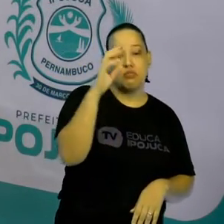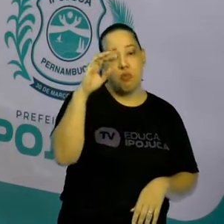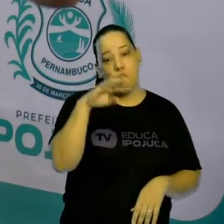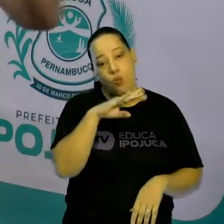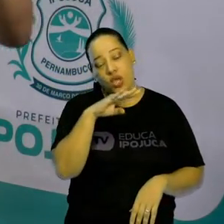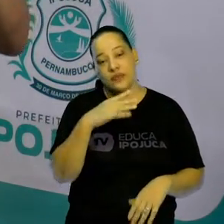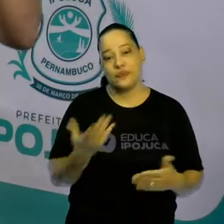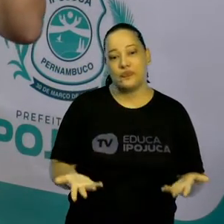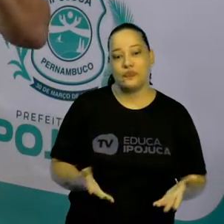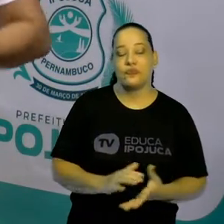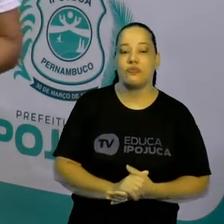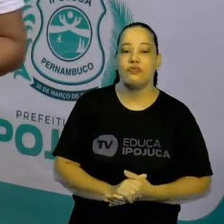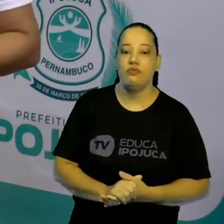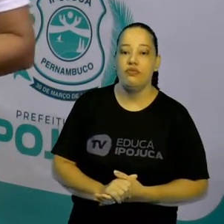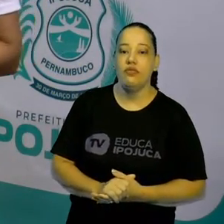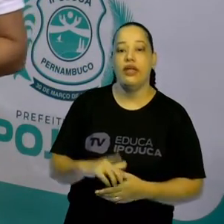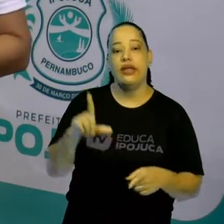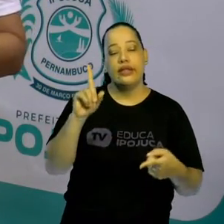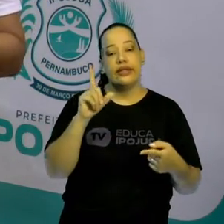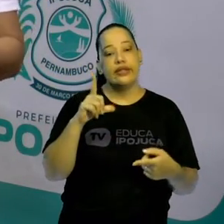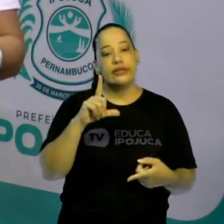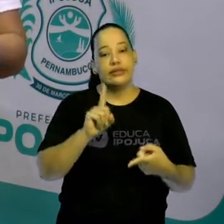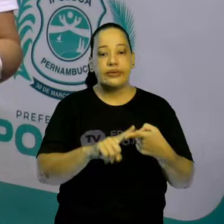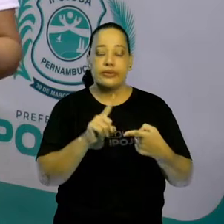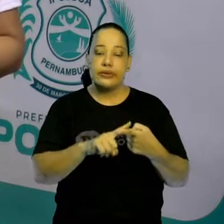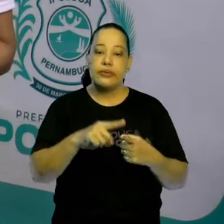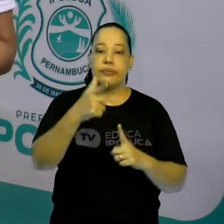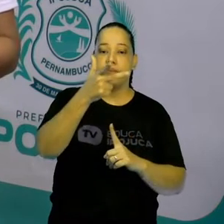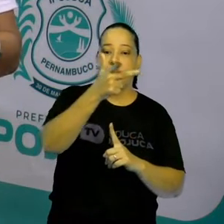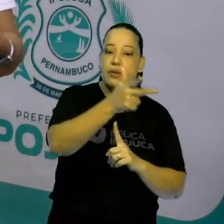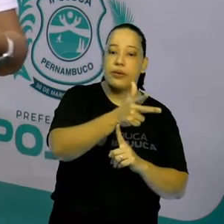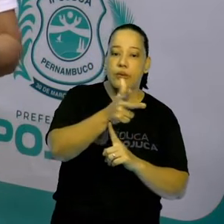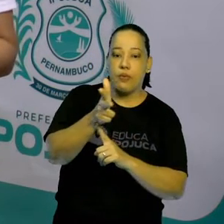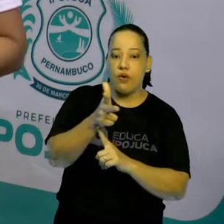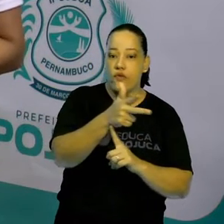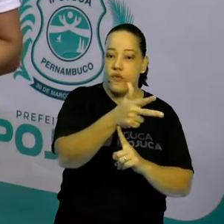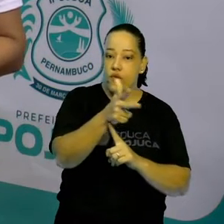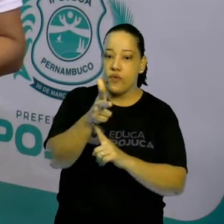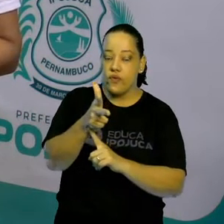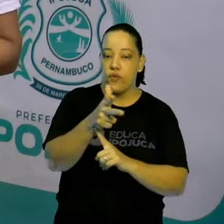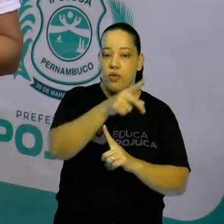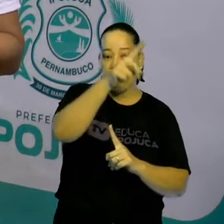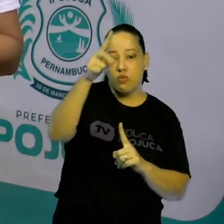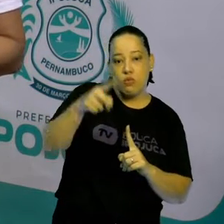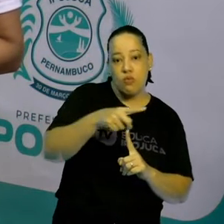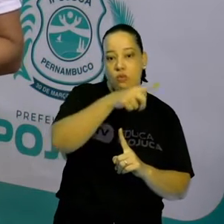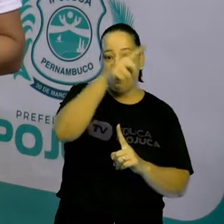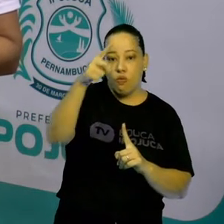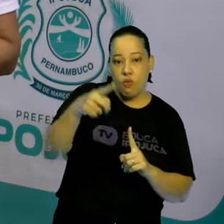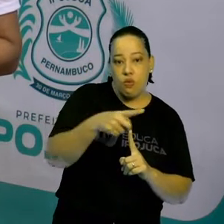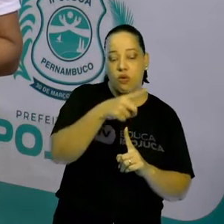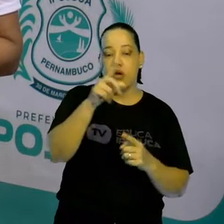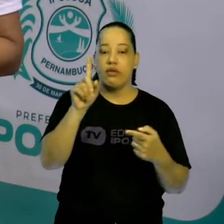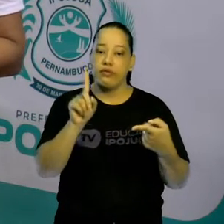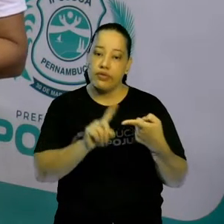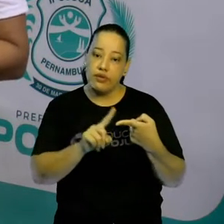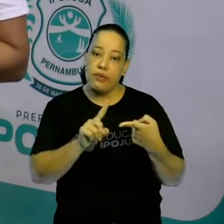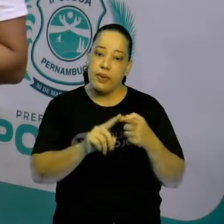movimento das hélices, eles podem atrapalhar o processo migratório, ou seja, o processo de transporte das